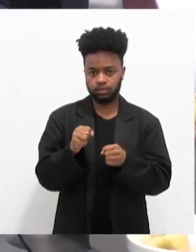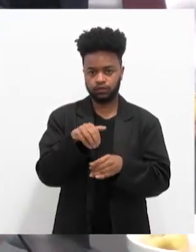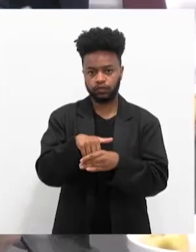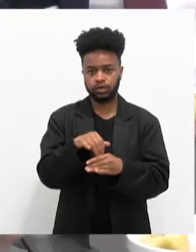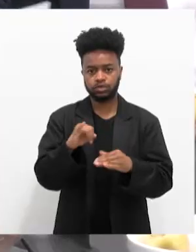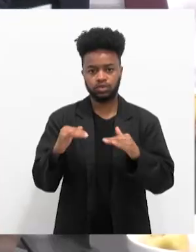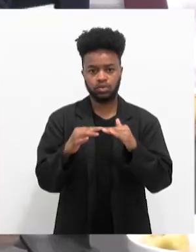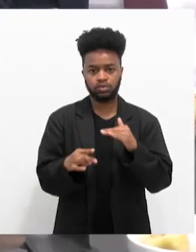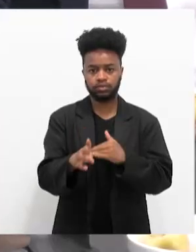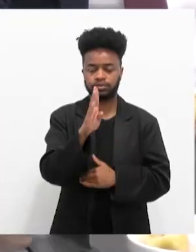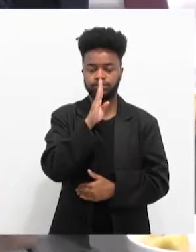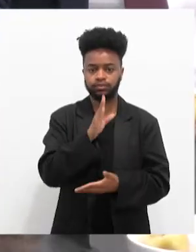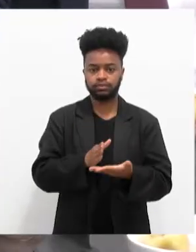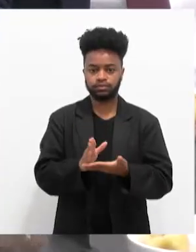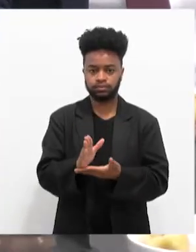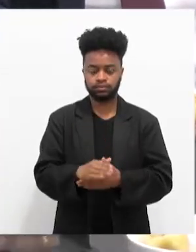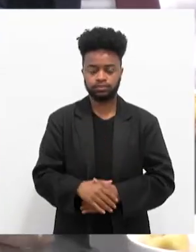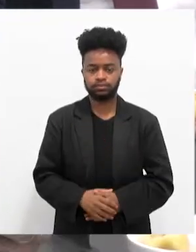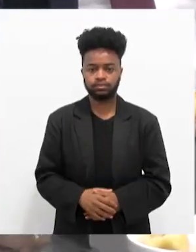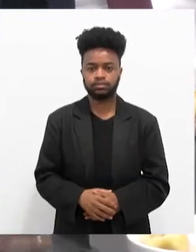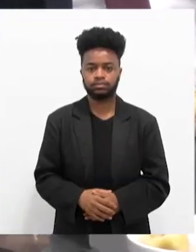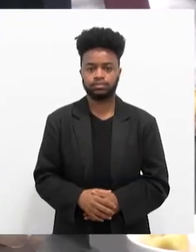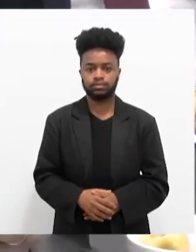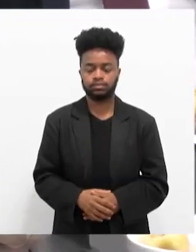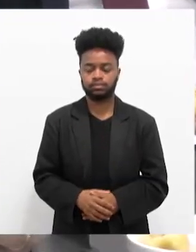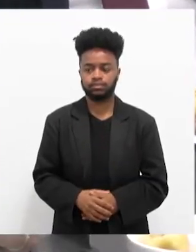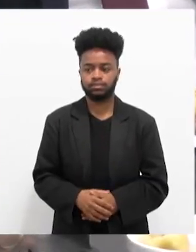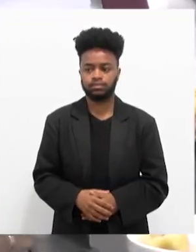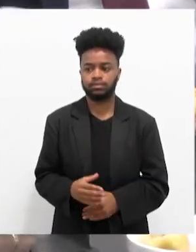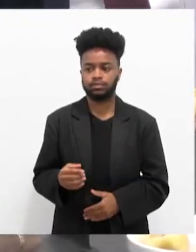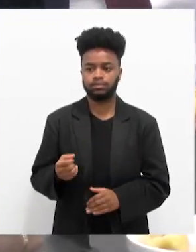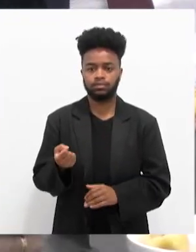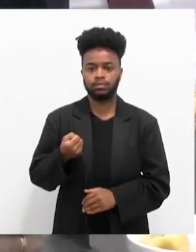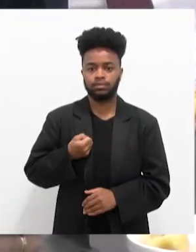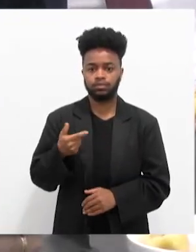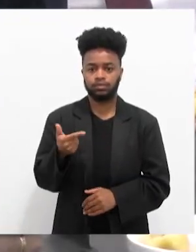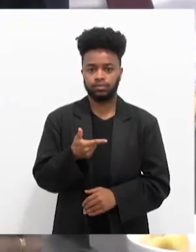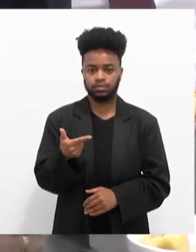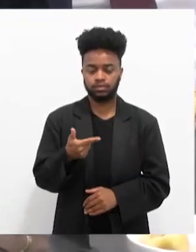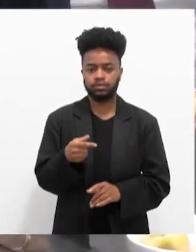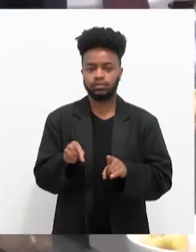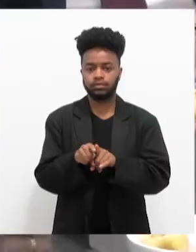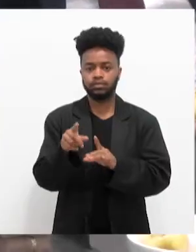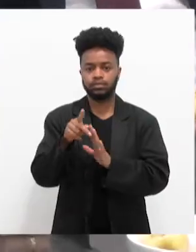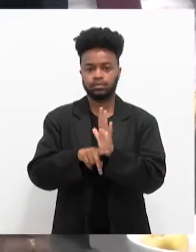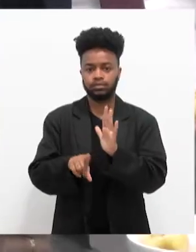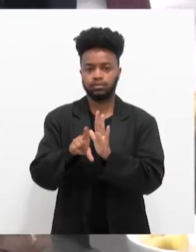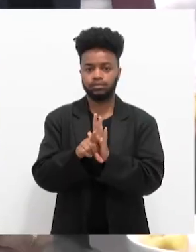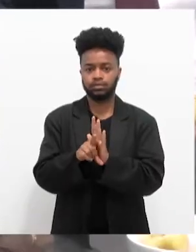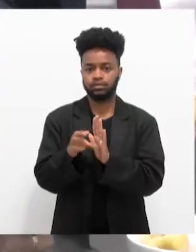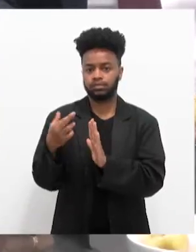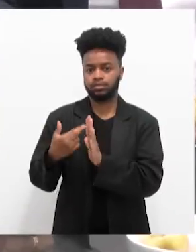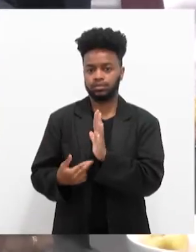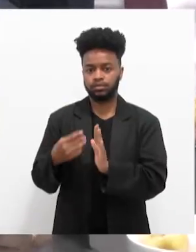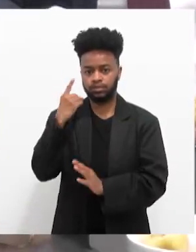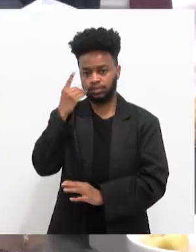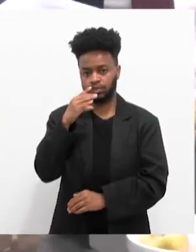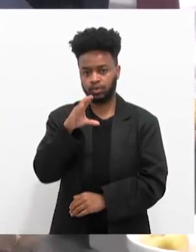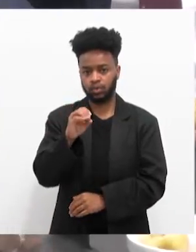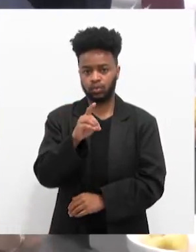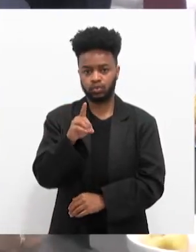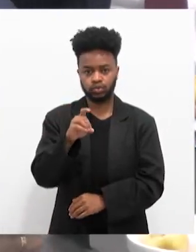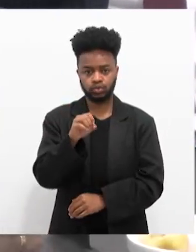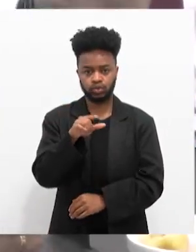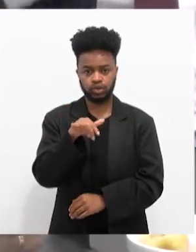senhores que aprovam permaneçam como estão, aprovado. 22 da pauta, projeto também de relatoria do deputado Vinícius Cozzolino, é o projeto de